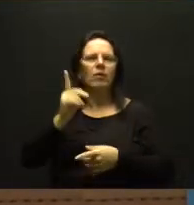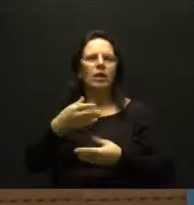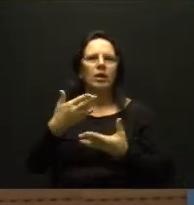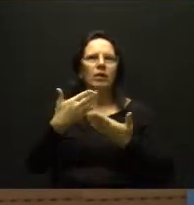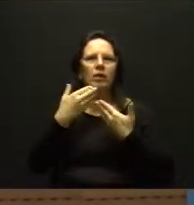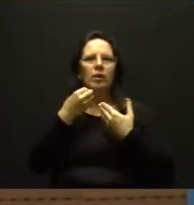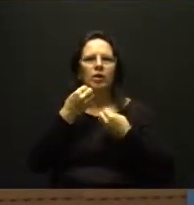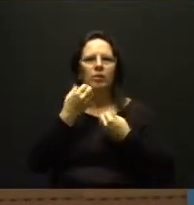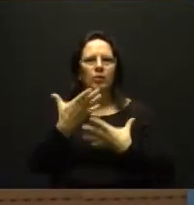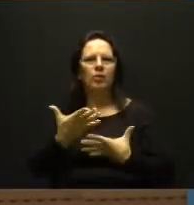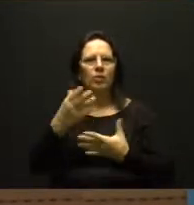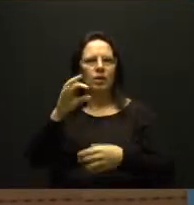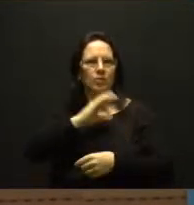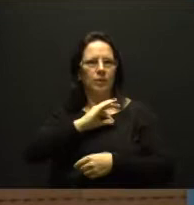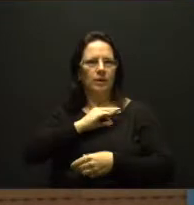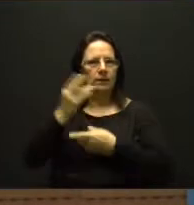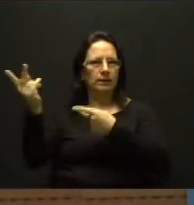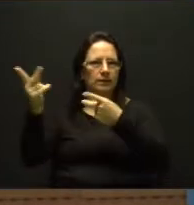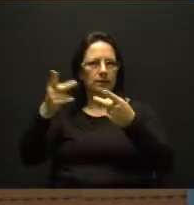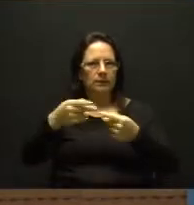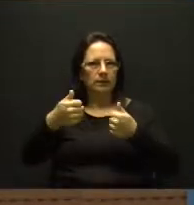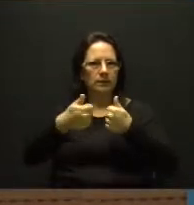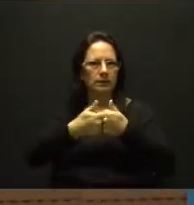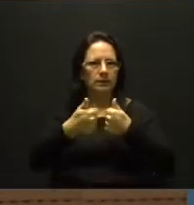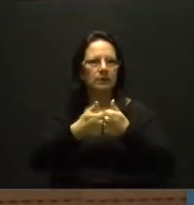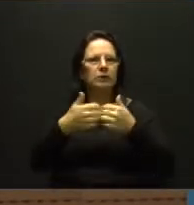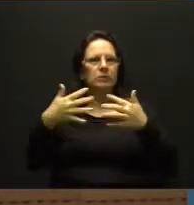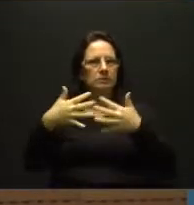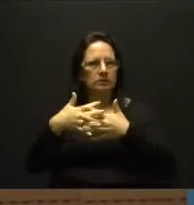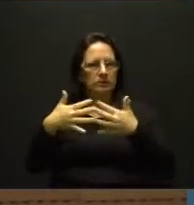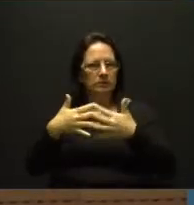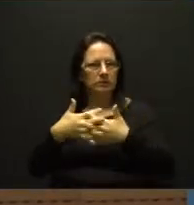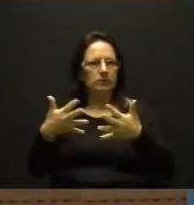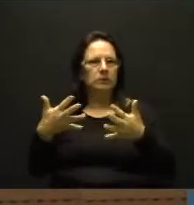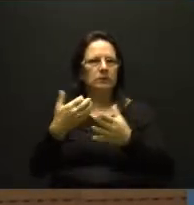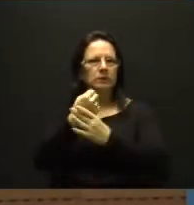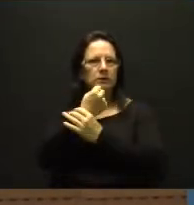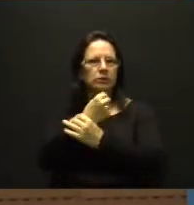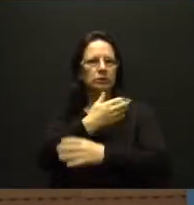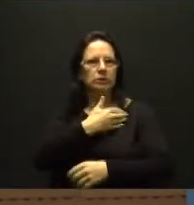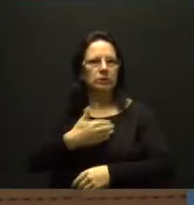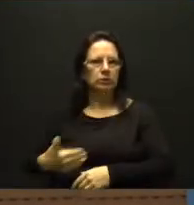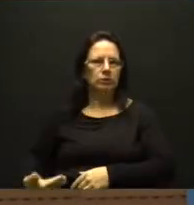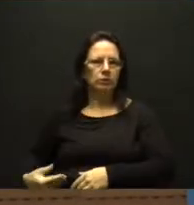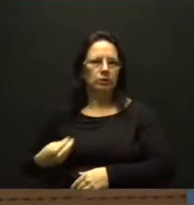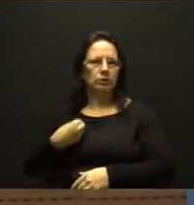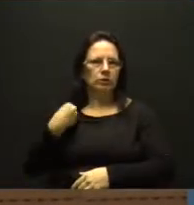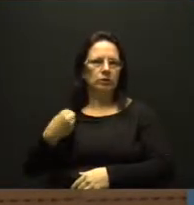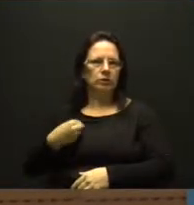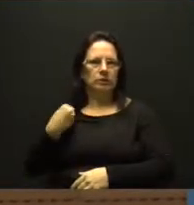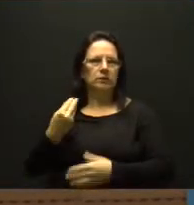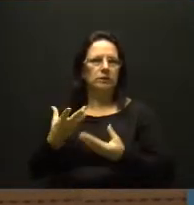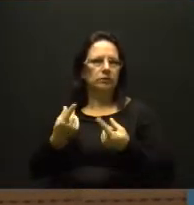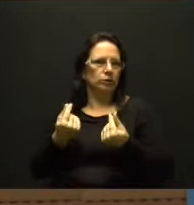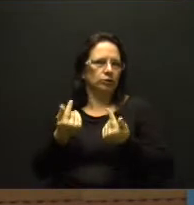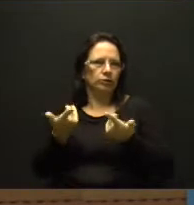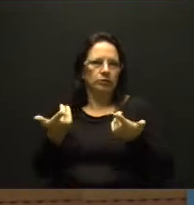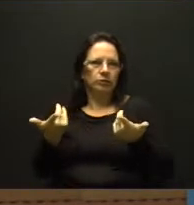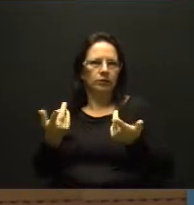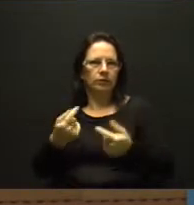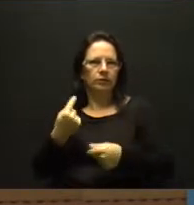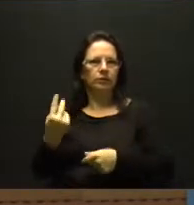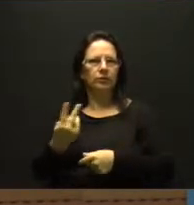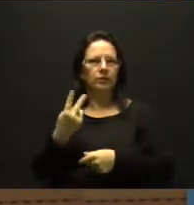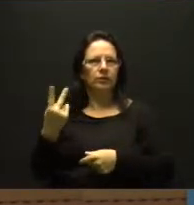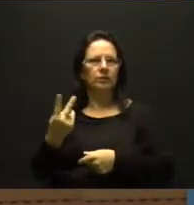deus que bom que a polícia está ali sabe que é complicado a segurança pública nossa vida não tem preço nesse horário não